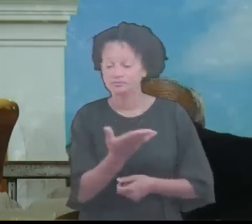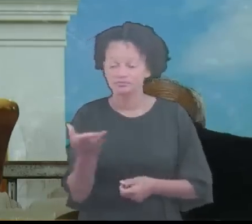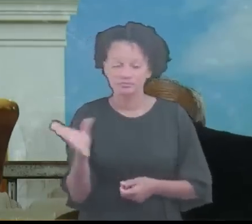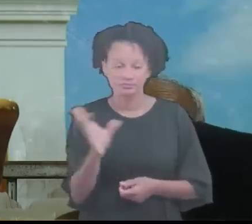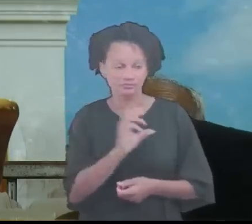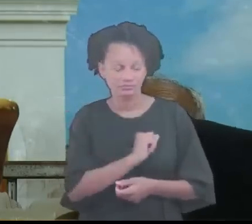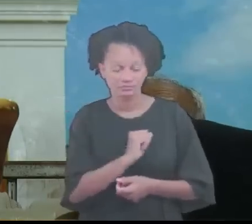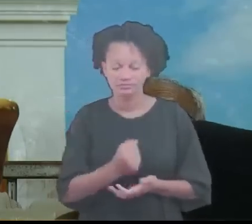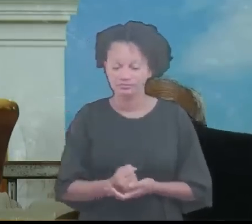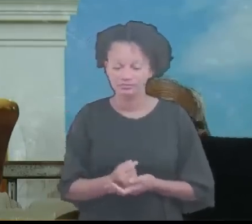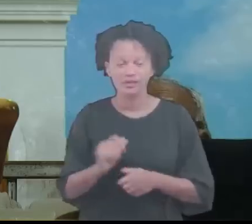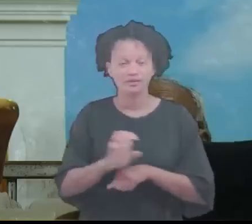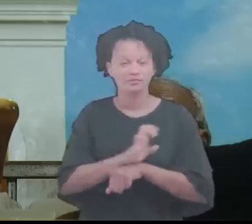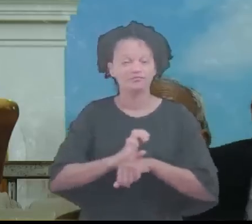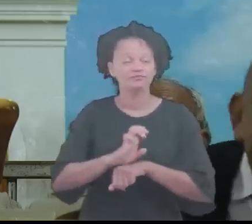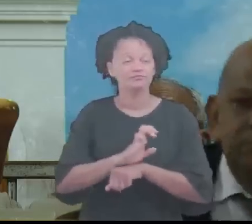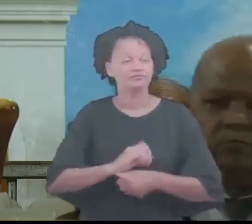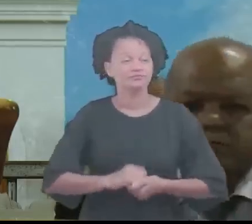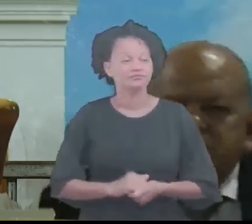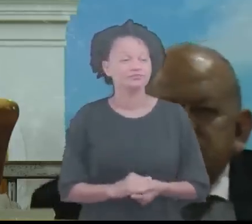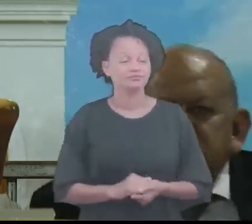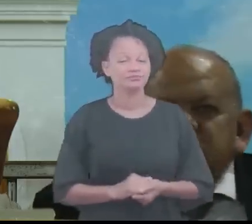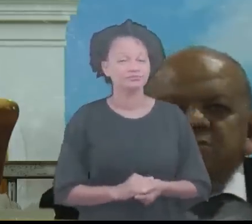Na carta aos Efésios, glória a Deus.